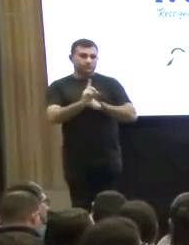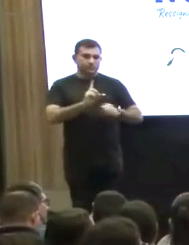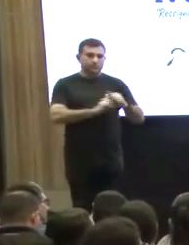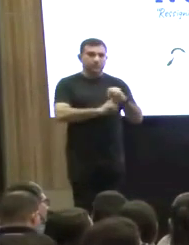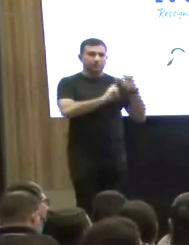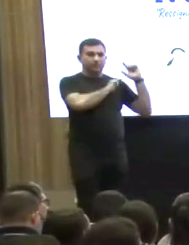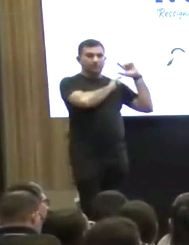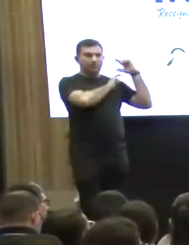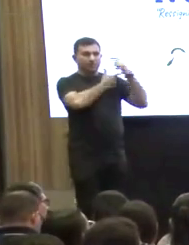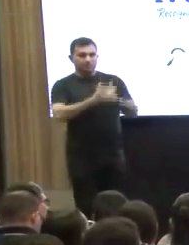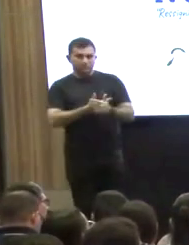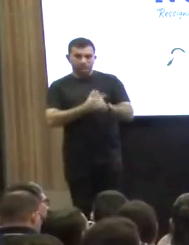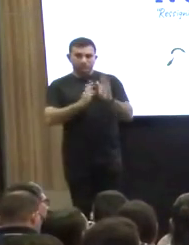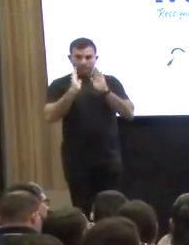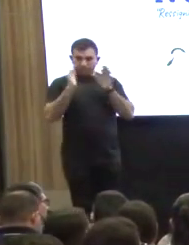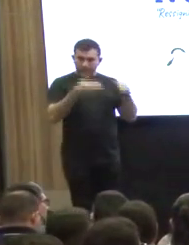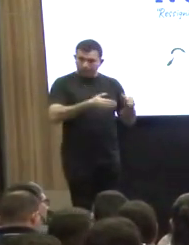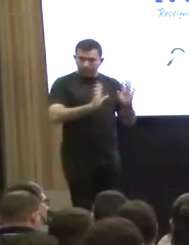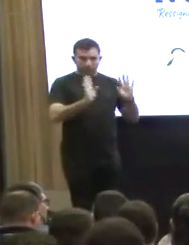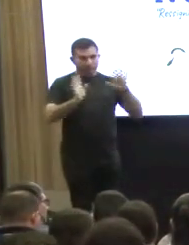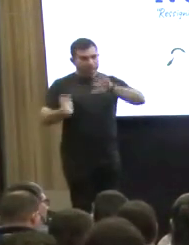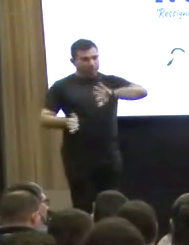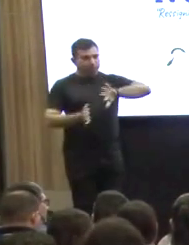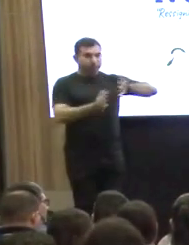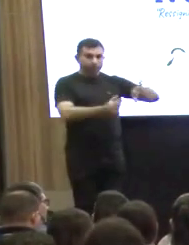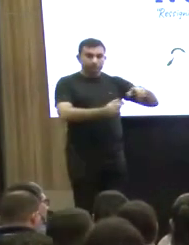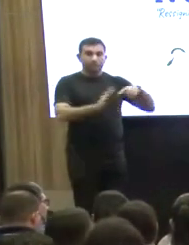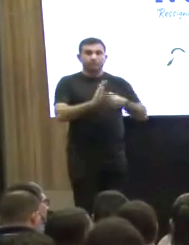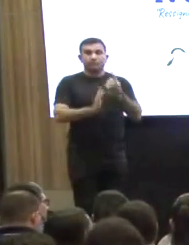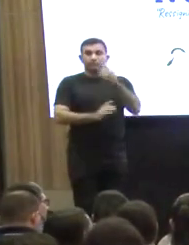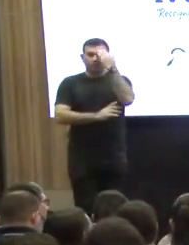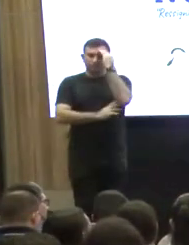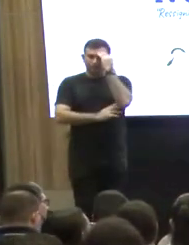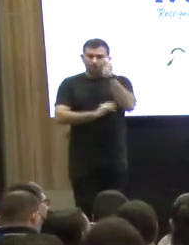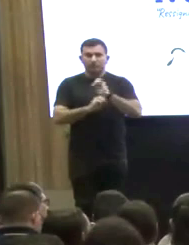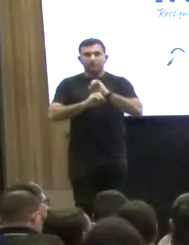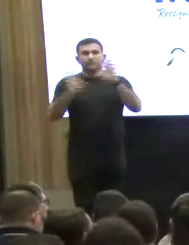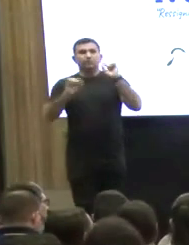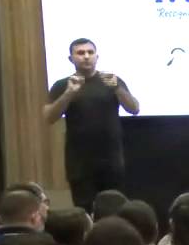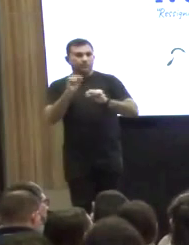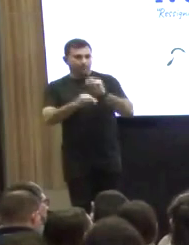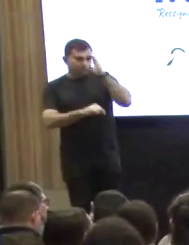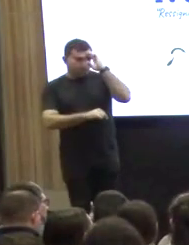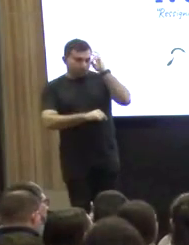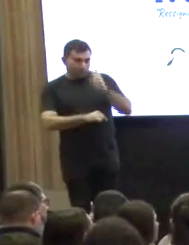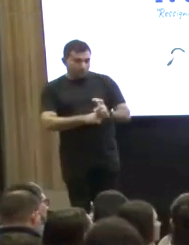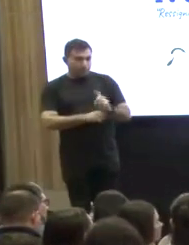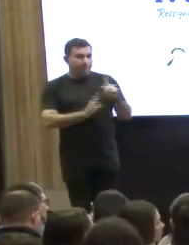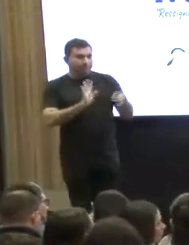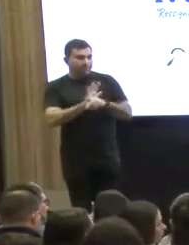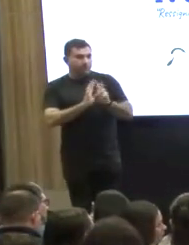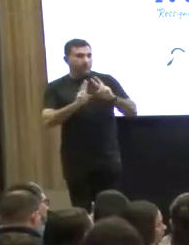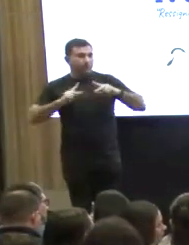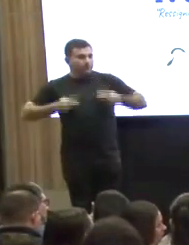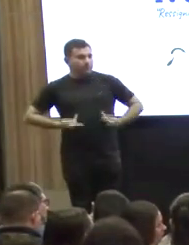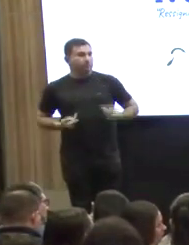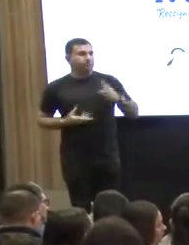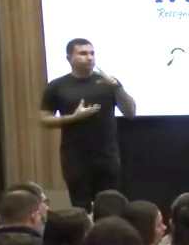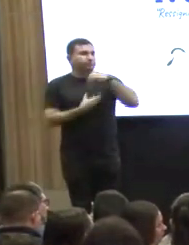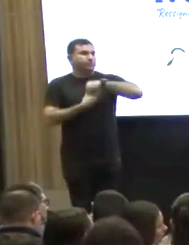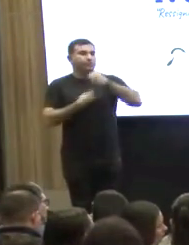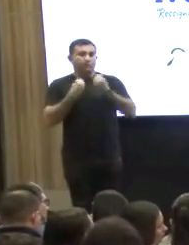prisma. E, primeiro, o que eu acho que a gente tem que entender é que na cultura, né, no acontecer humano, os sujeitos,